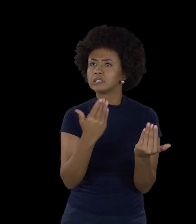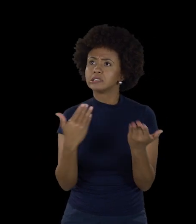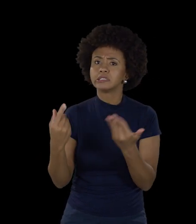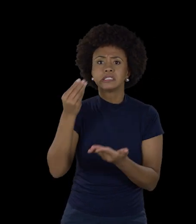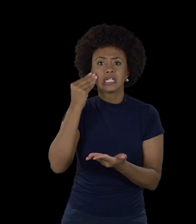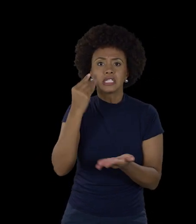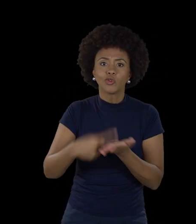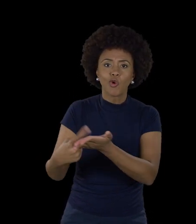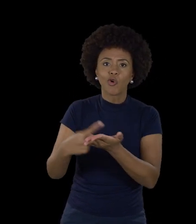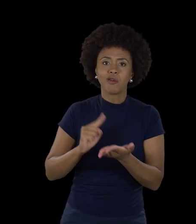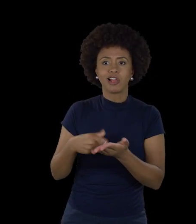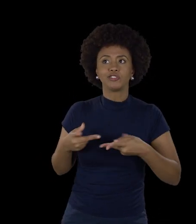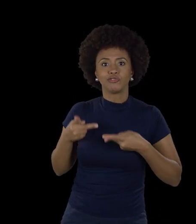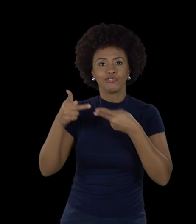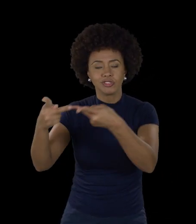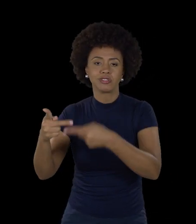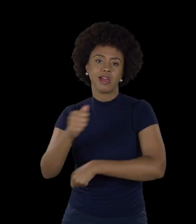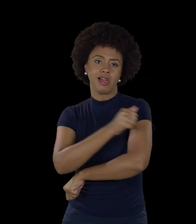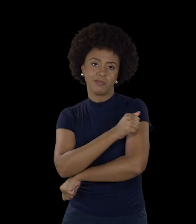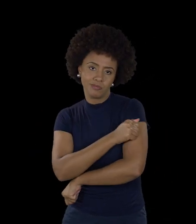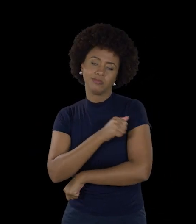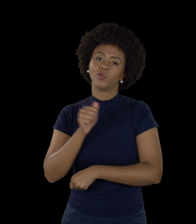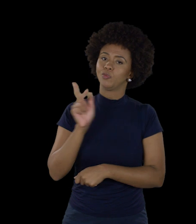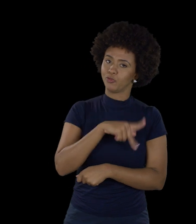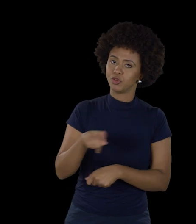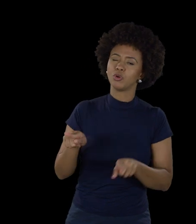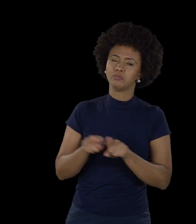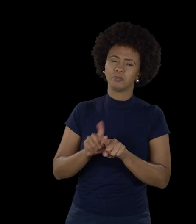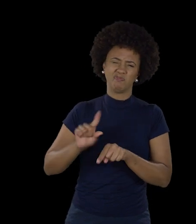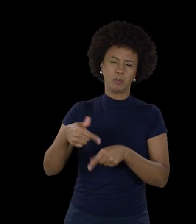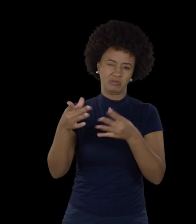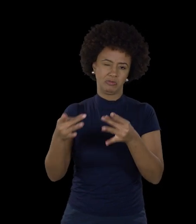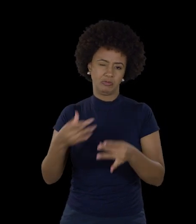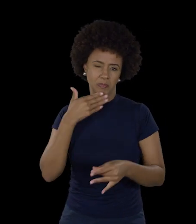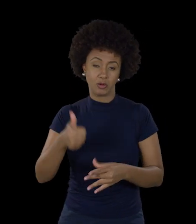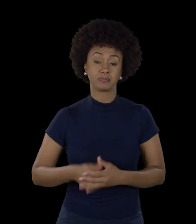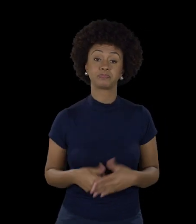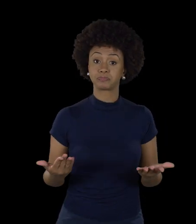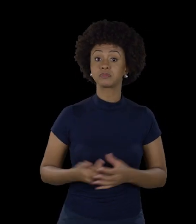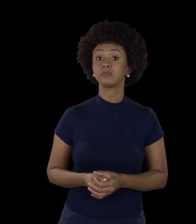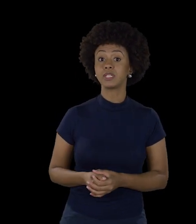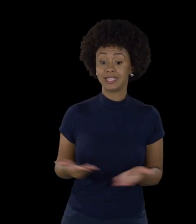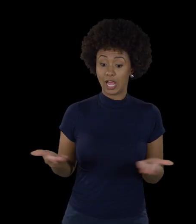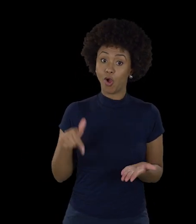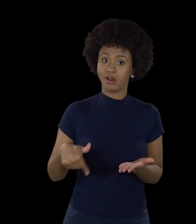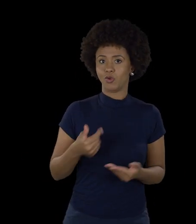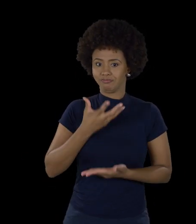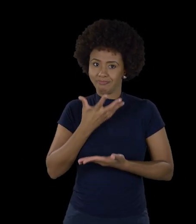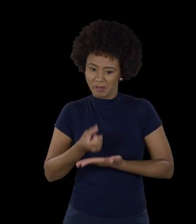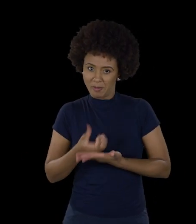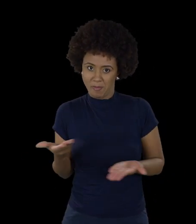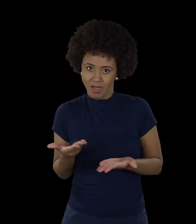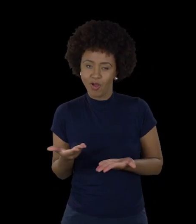e estudantes, que eu vou falar um pouquinho melhor daqui a pouco. Estou em 2022 gravando esse vídeo. Talvez e você